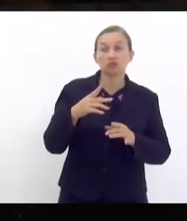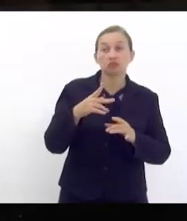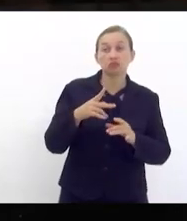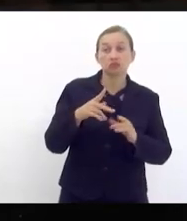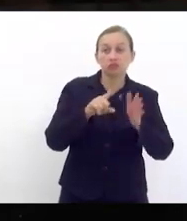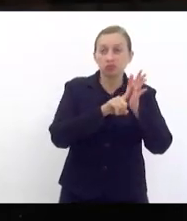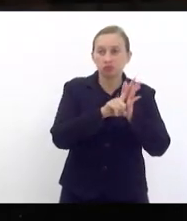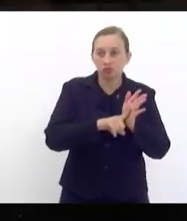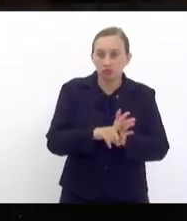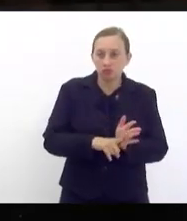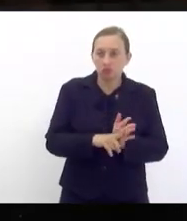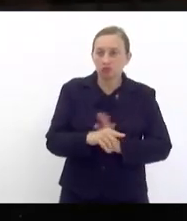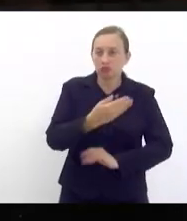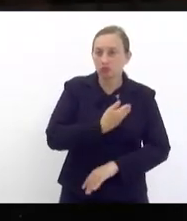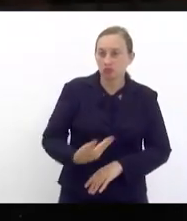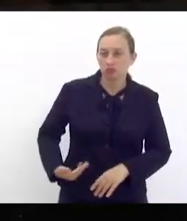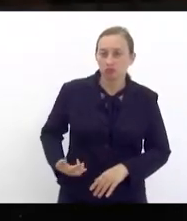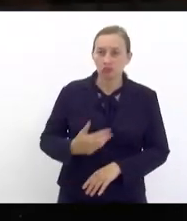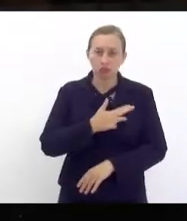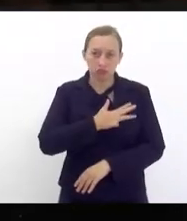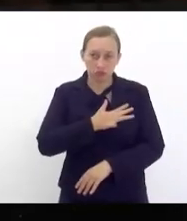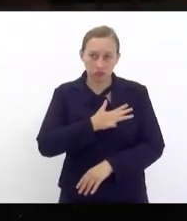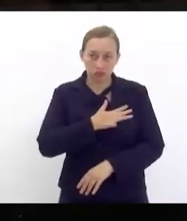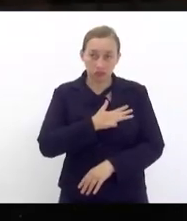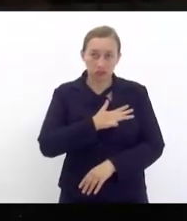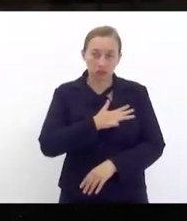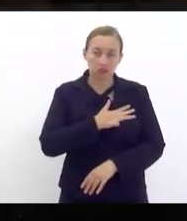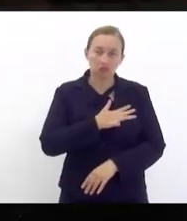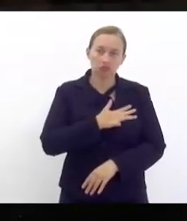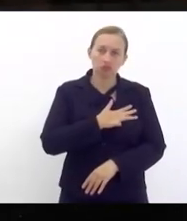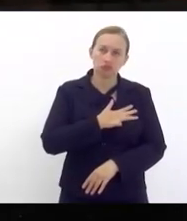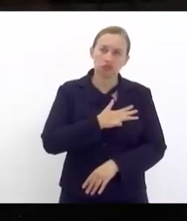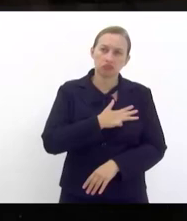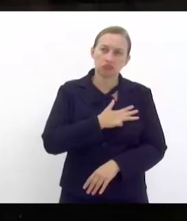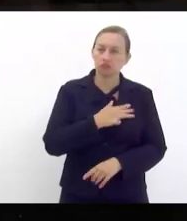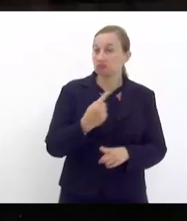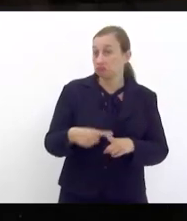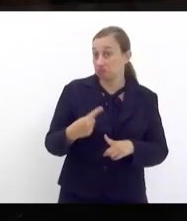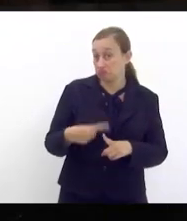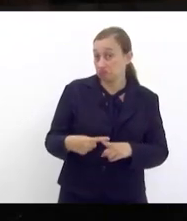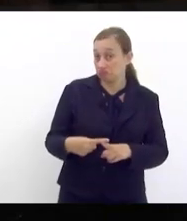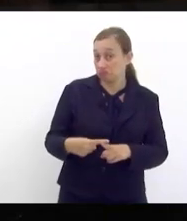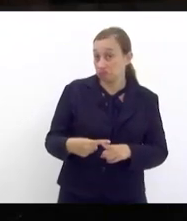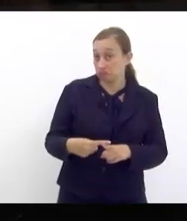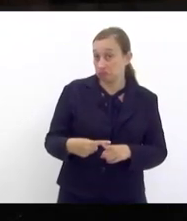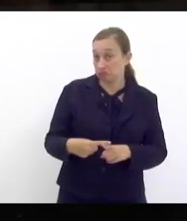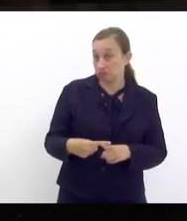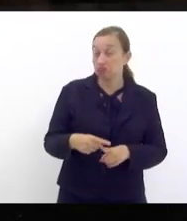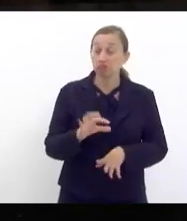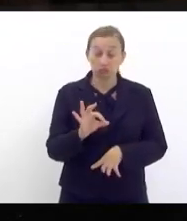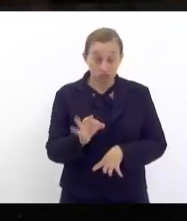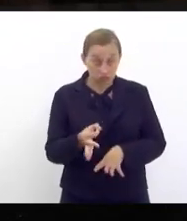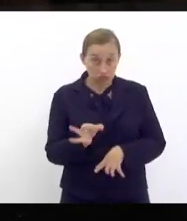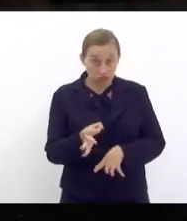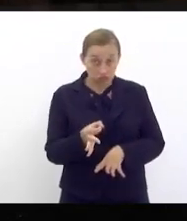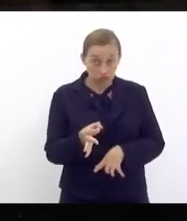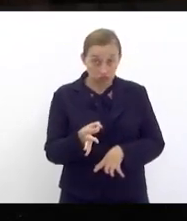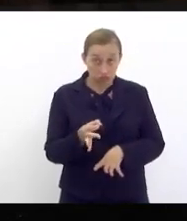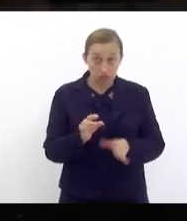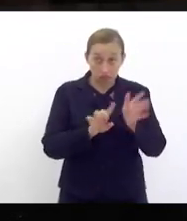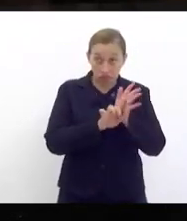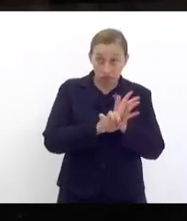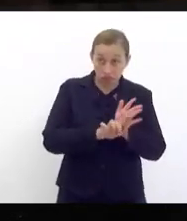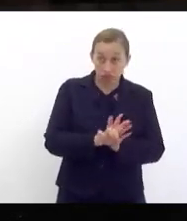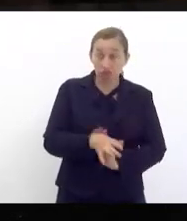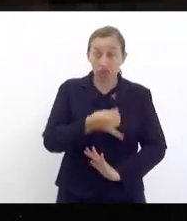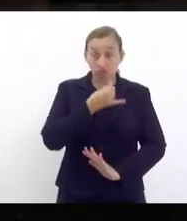governo democrático do presidente Luiz Inácio Lula da Silva, porque, de fato, uma revisão muito